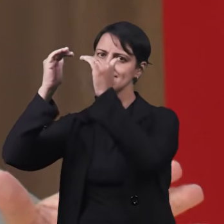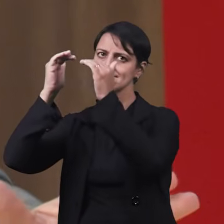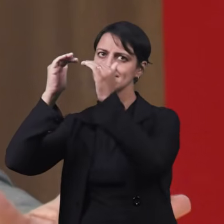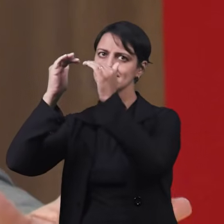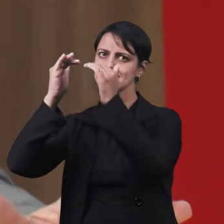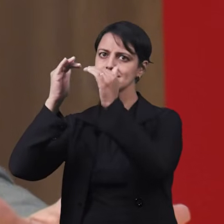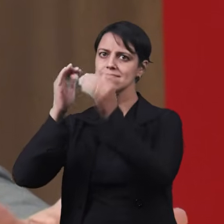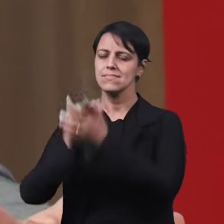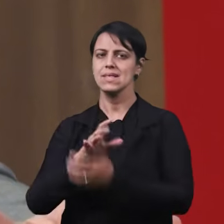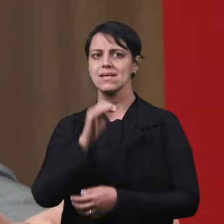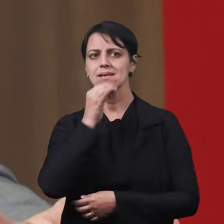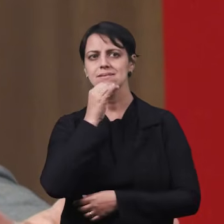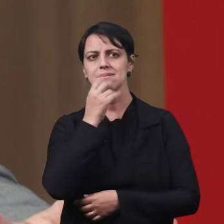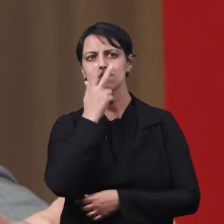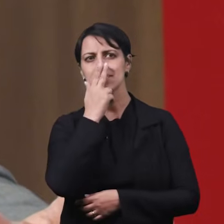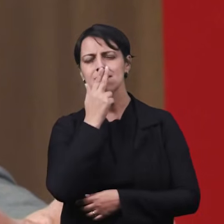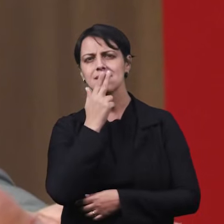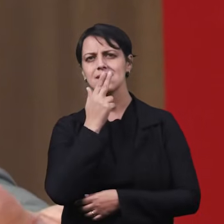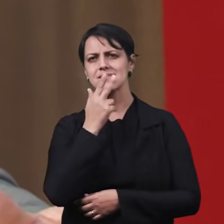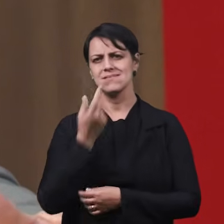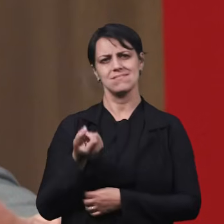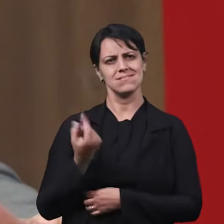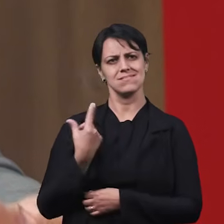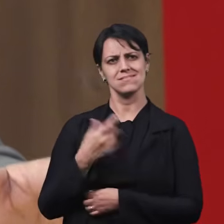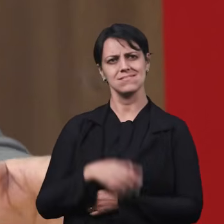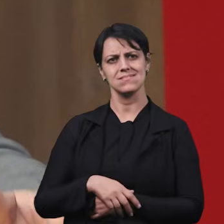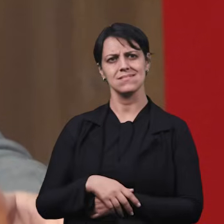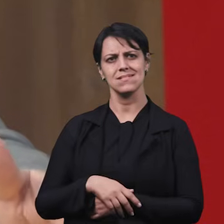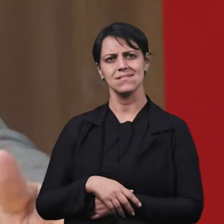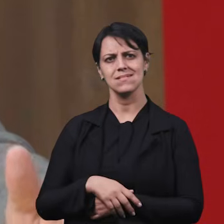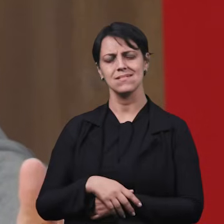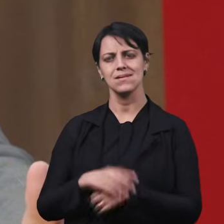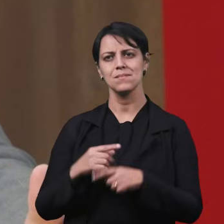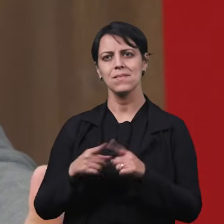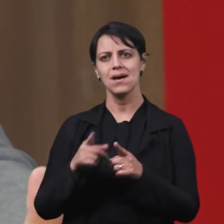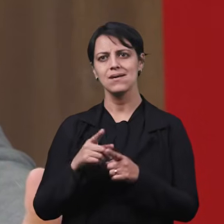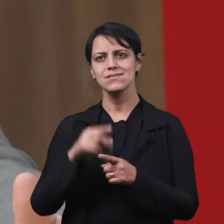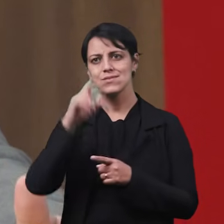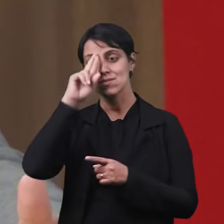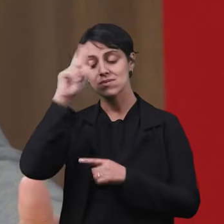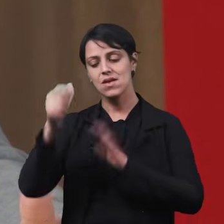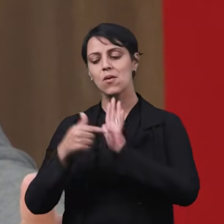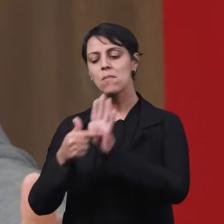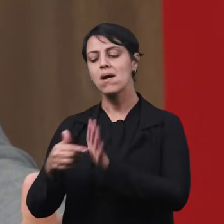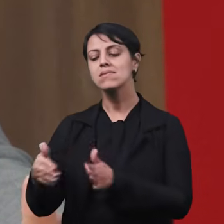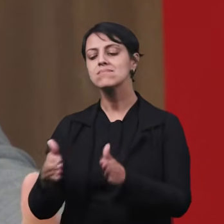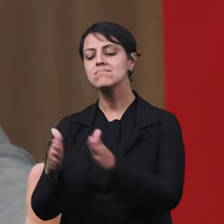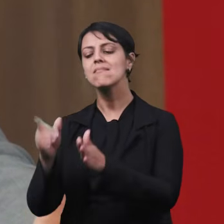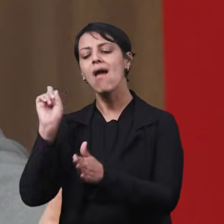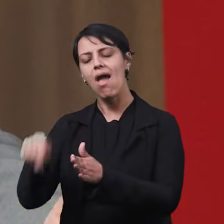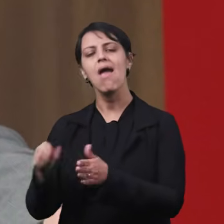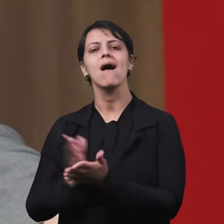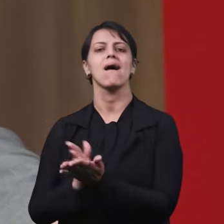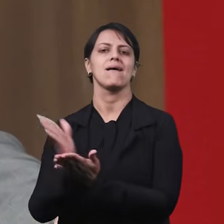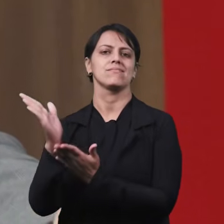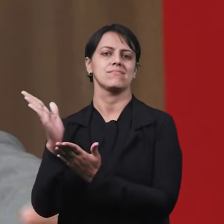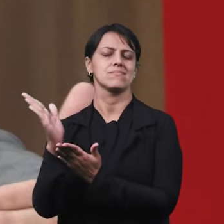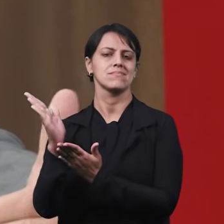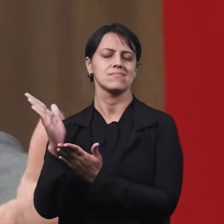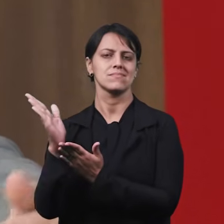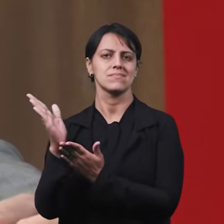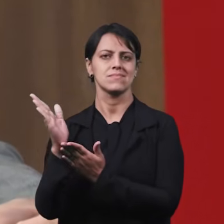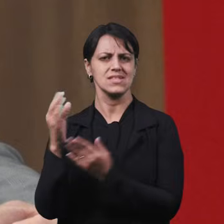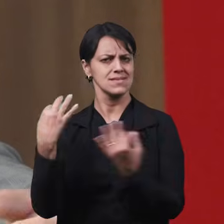a gente olha de fora assim, até parece assim estranho, mas o que o Senhor mandou fazer é o caminho reto, você pode ter certeza disso. Então, quando